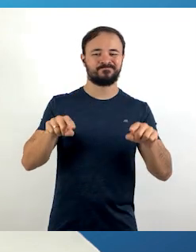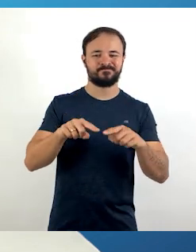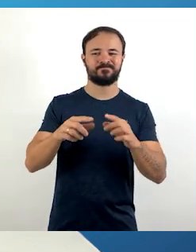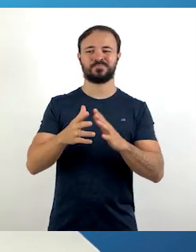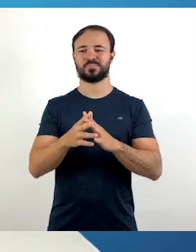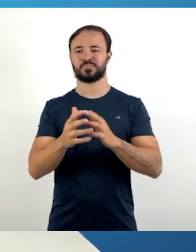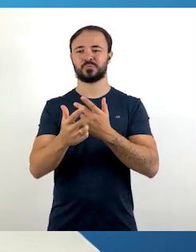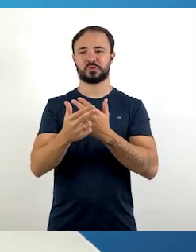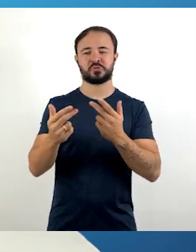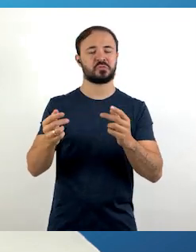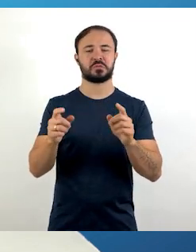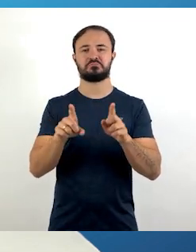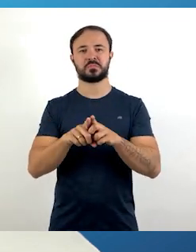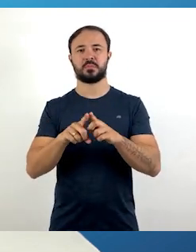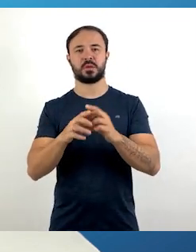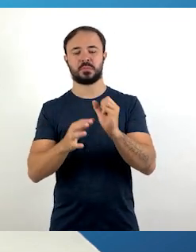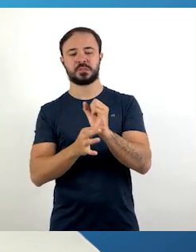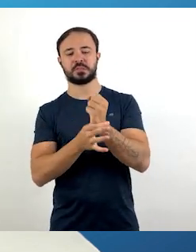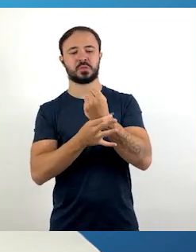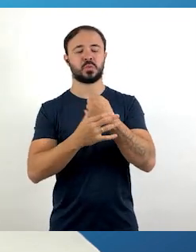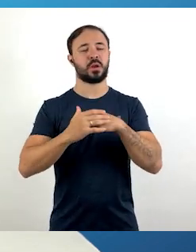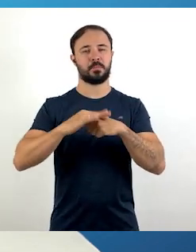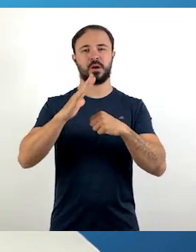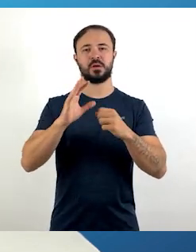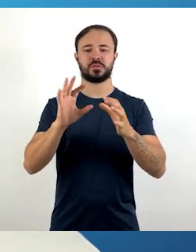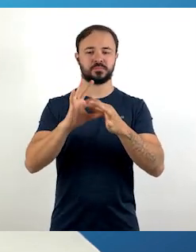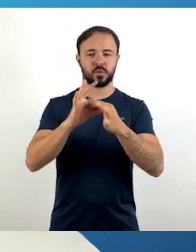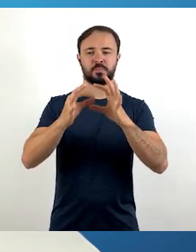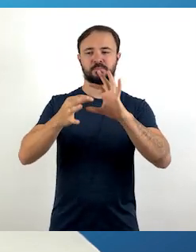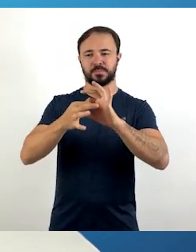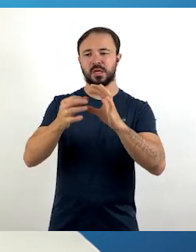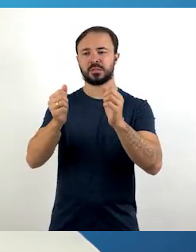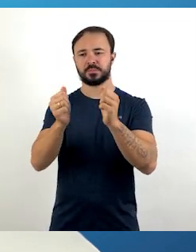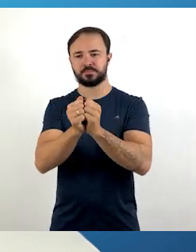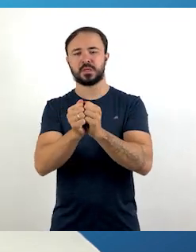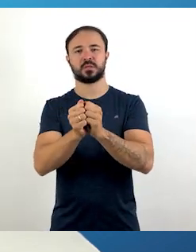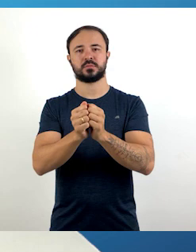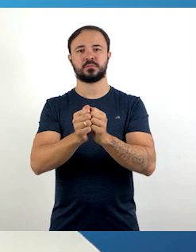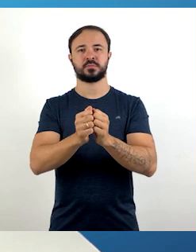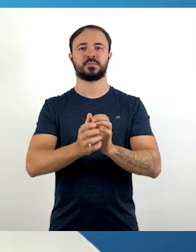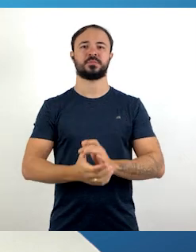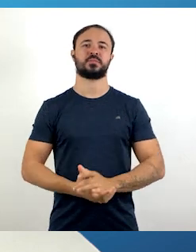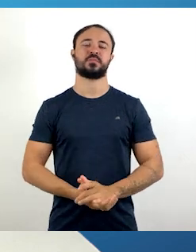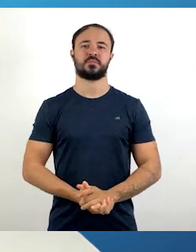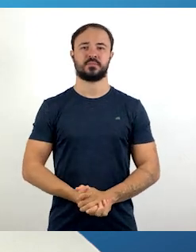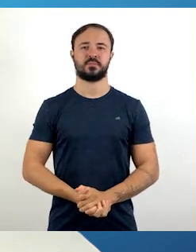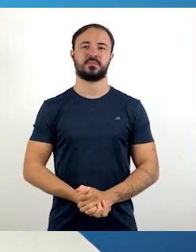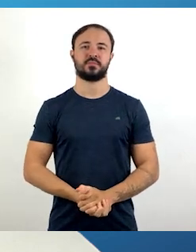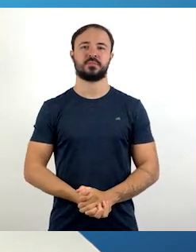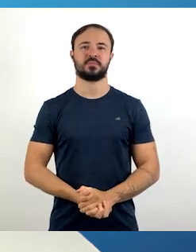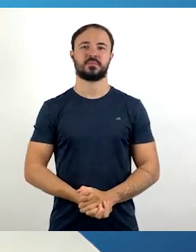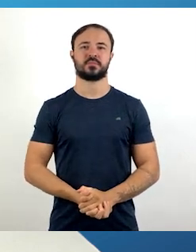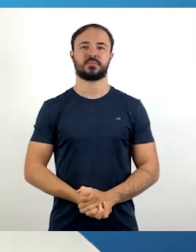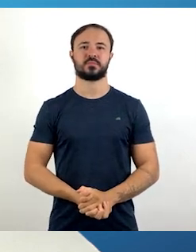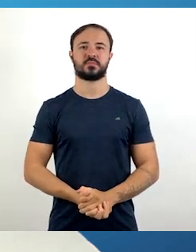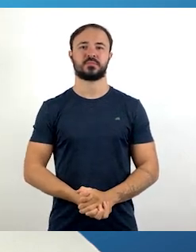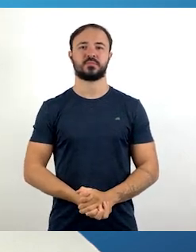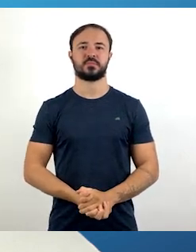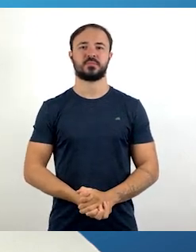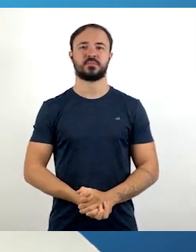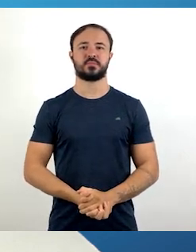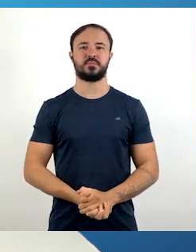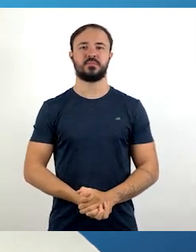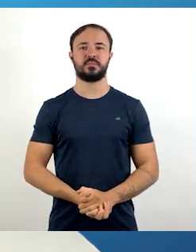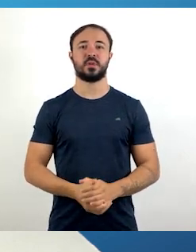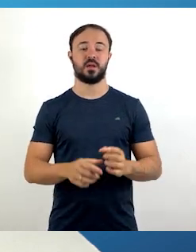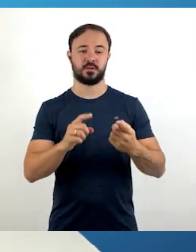ser encaixadas corretamente na parte onde ficam os passageiros.